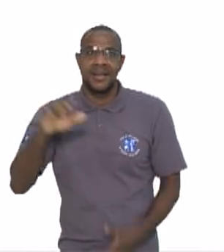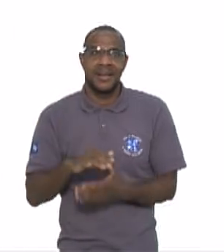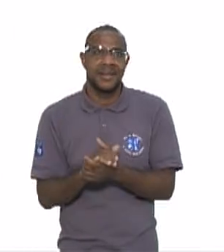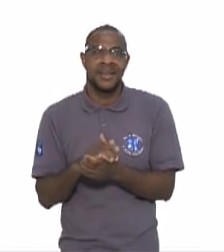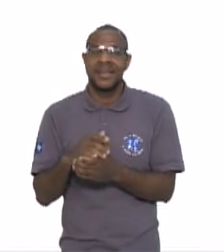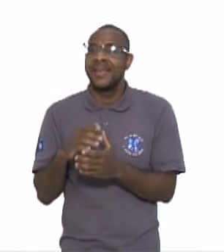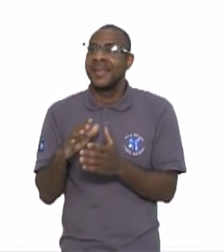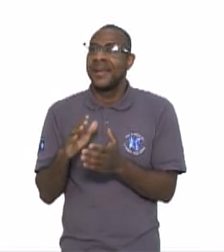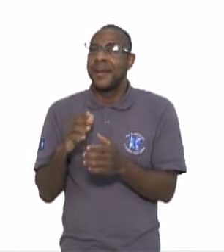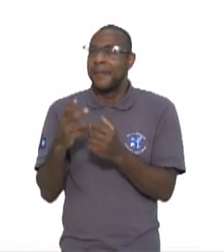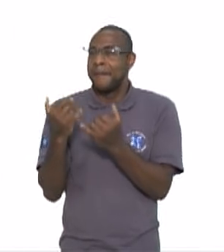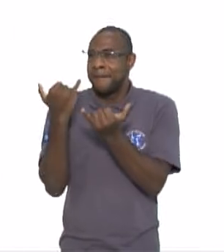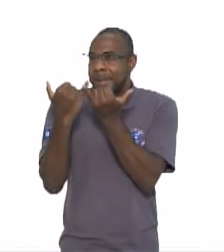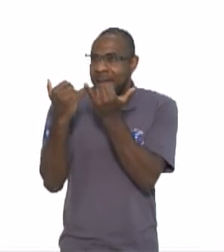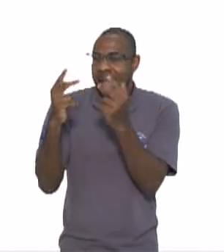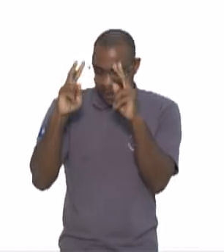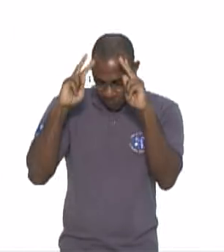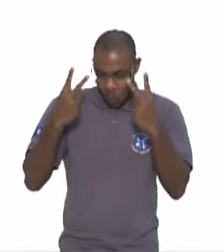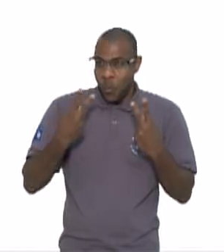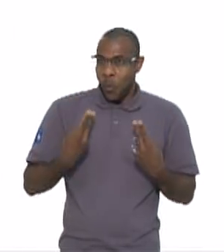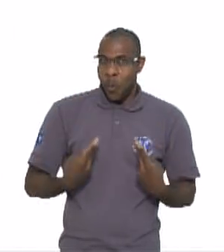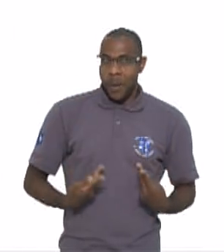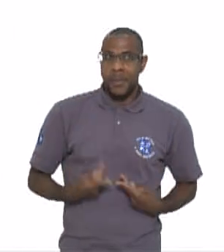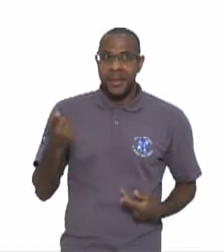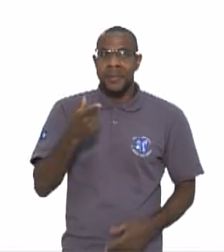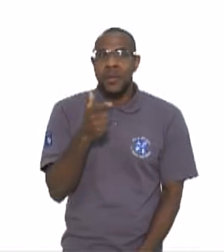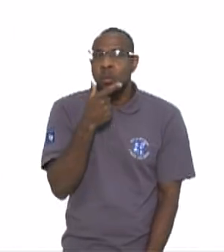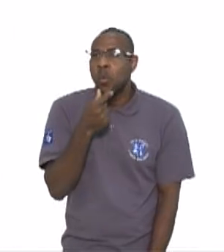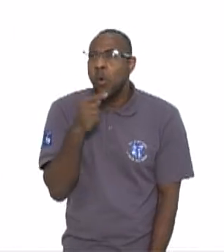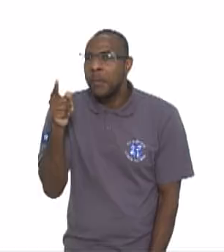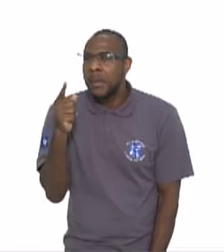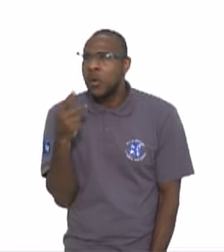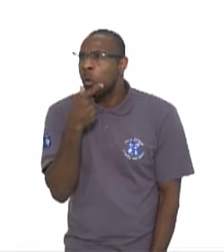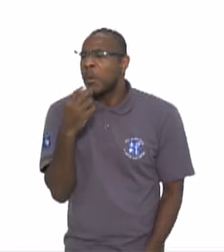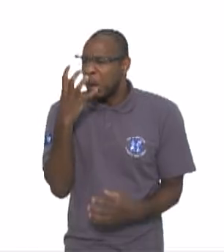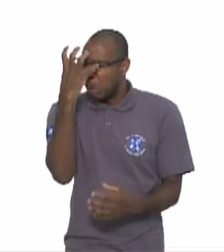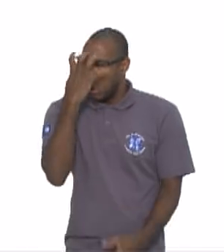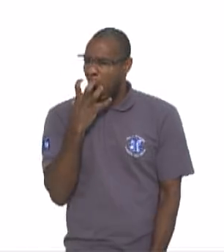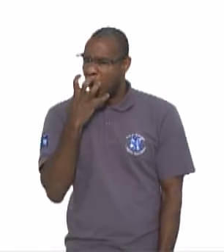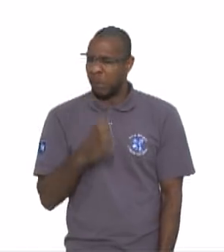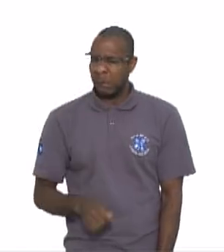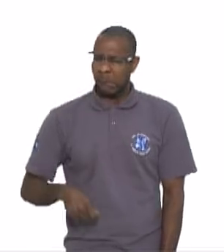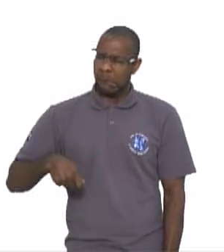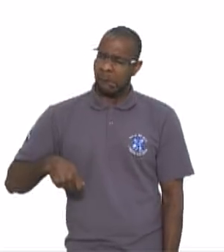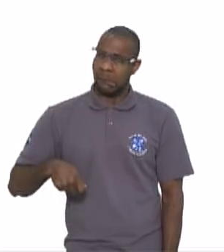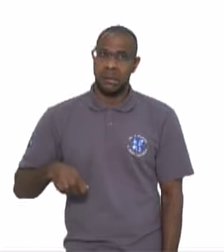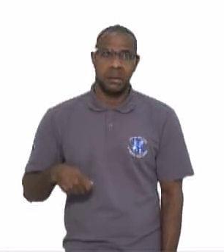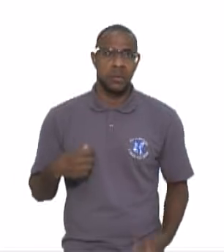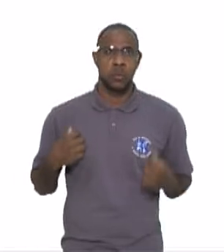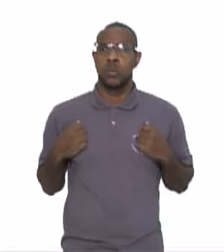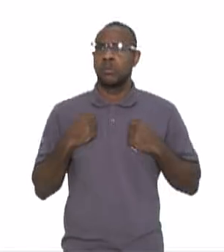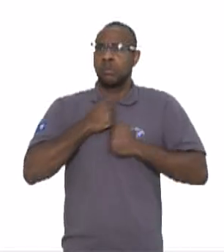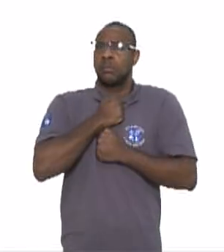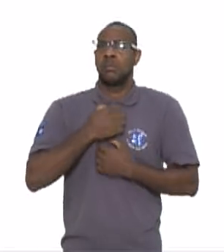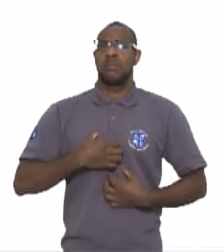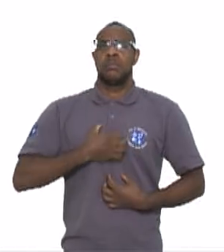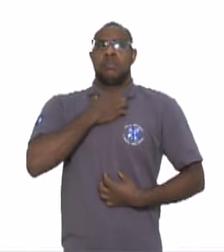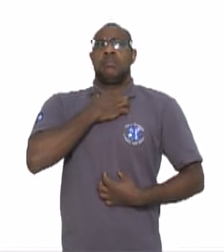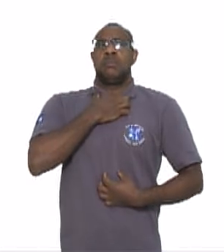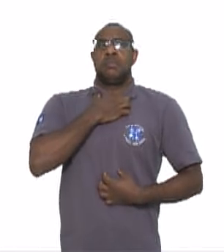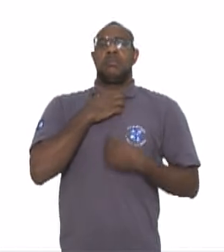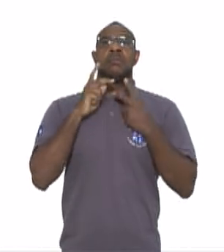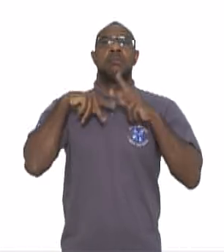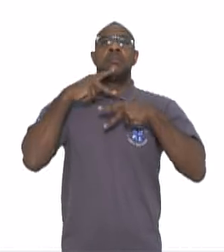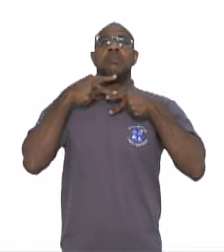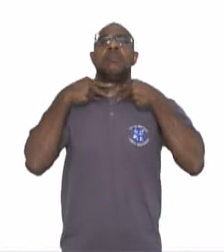humanizada, né? Eu vejo que é um homem e esse homem está com uma cara muito brava. Ele usa um terno com uma gravata